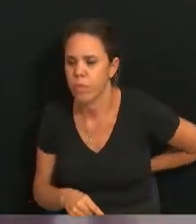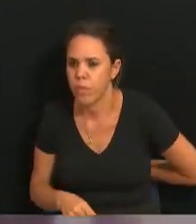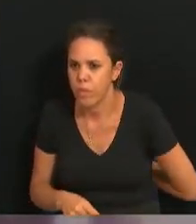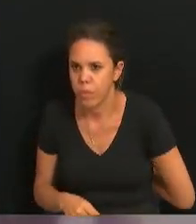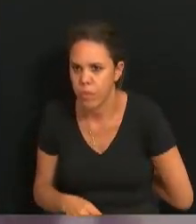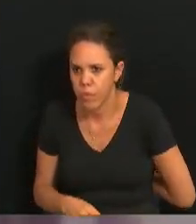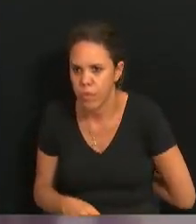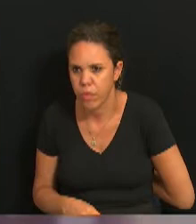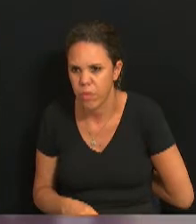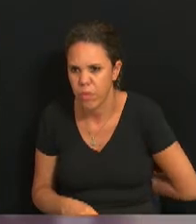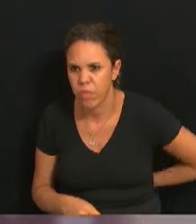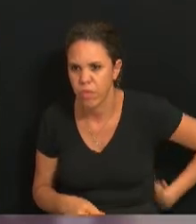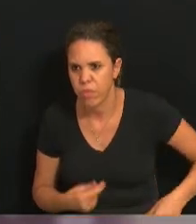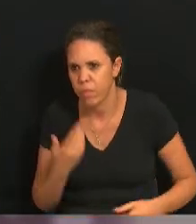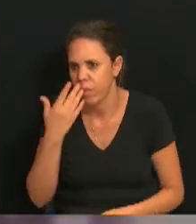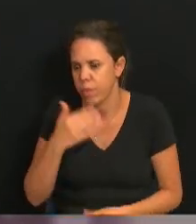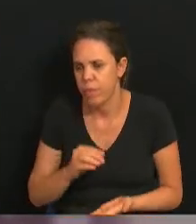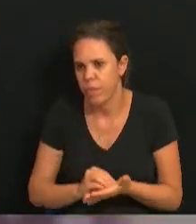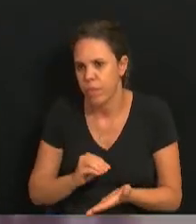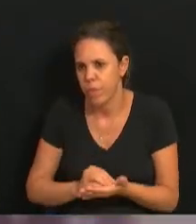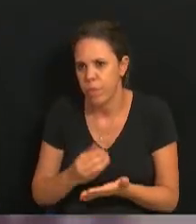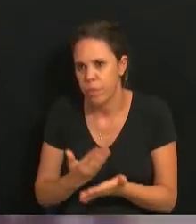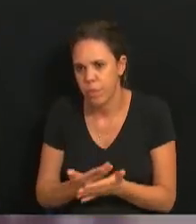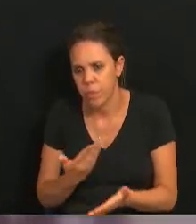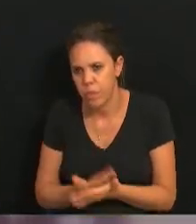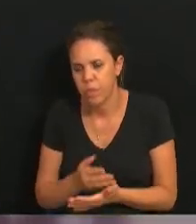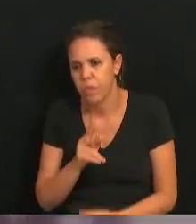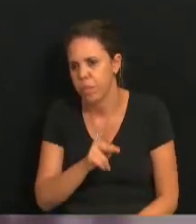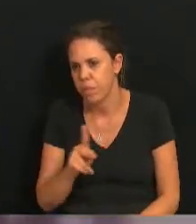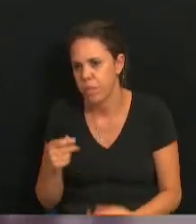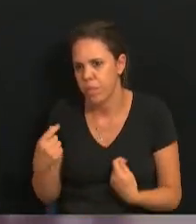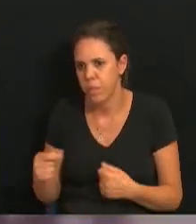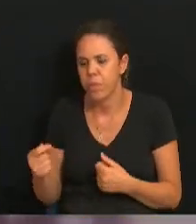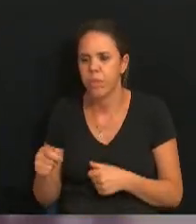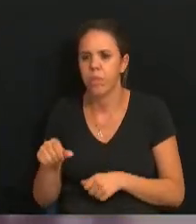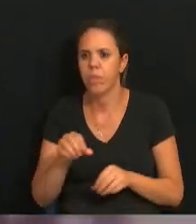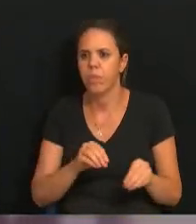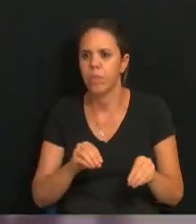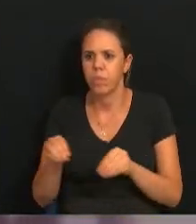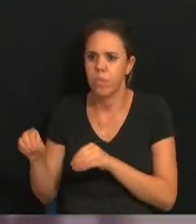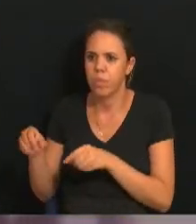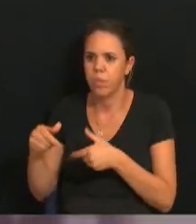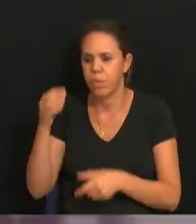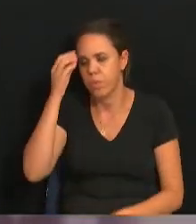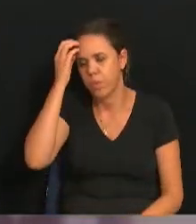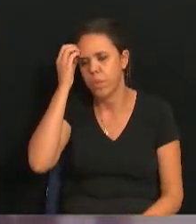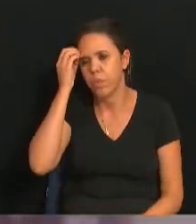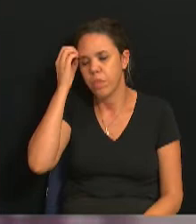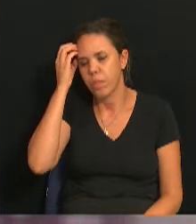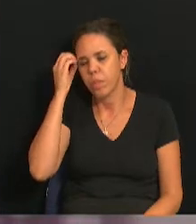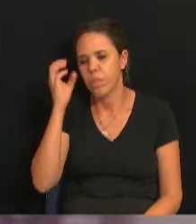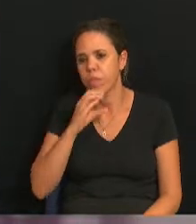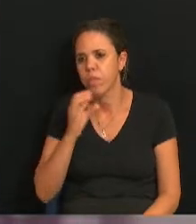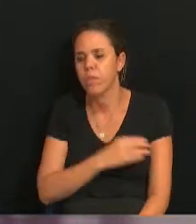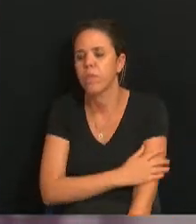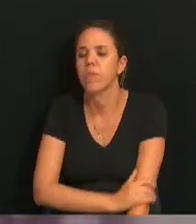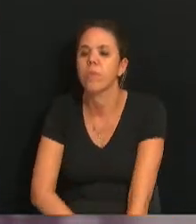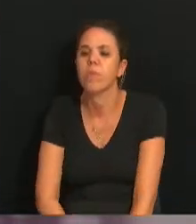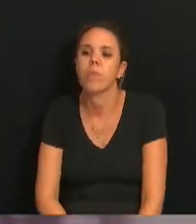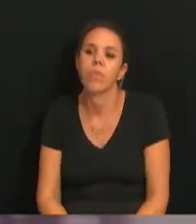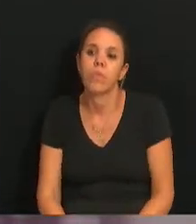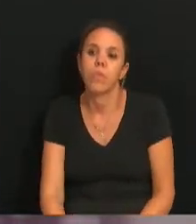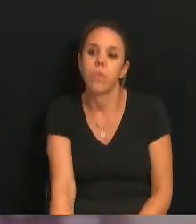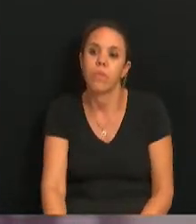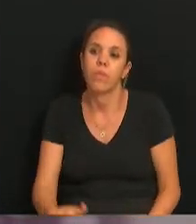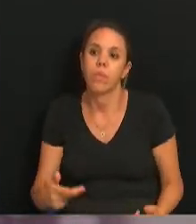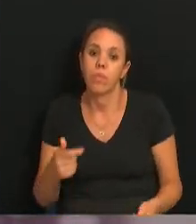as crianças ficam sem aula de qualidade, o professor precisa ser remanejado de um local de trabalho com urgência para atender aquela demanda em cima